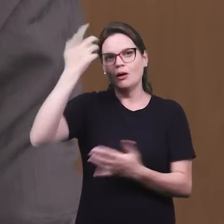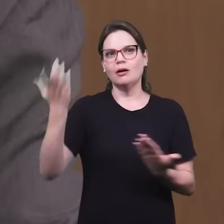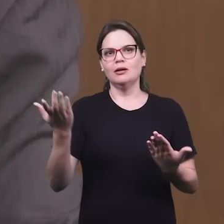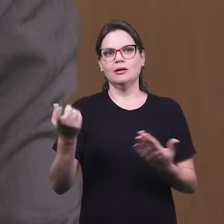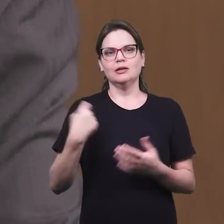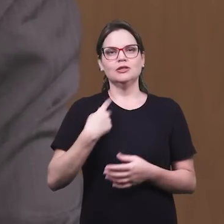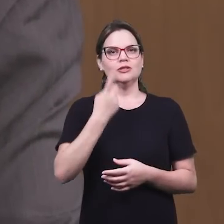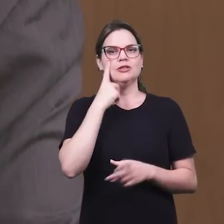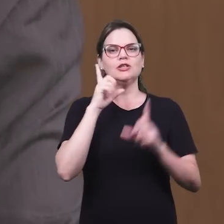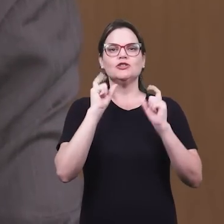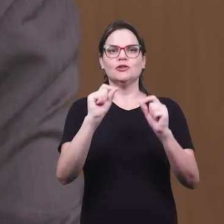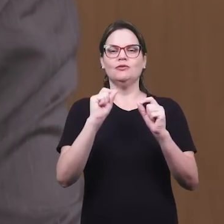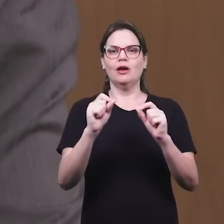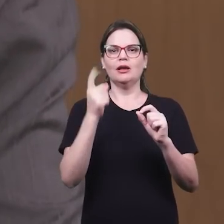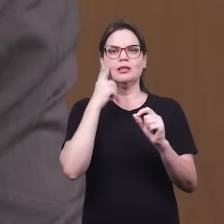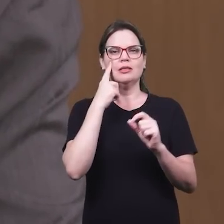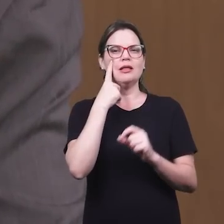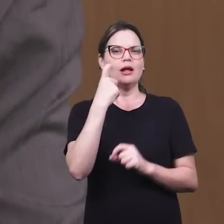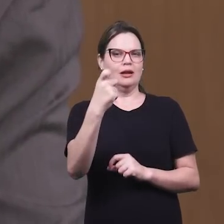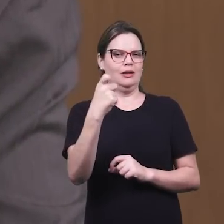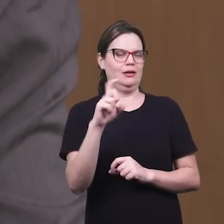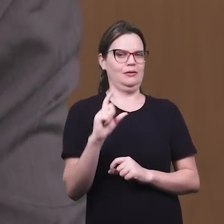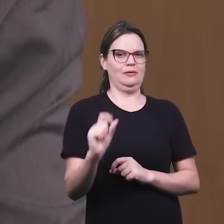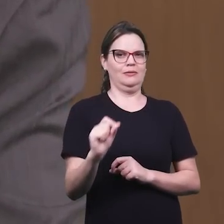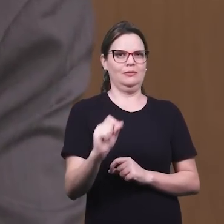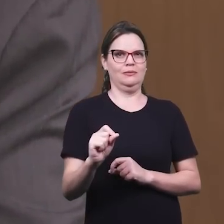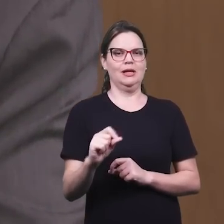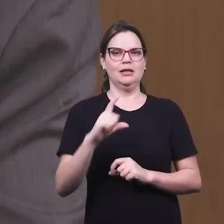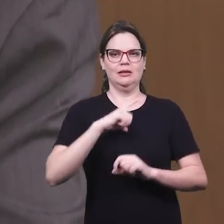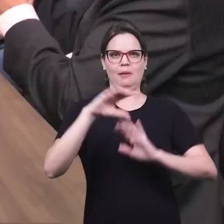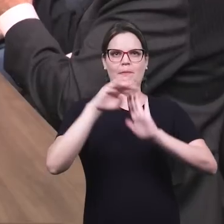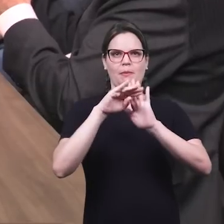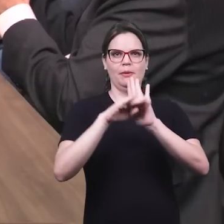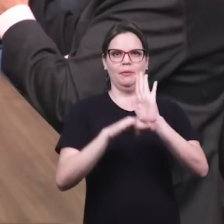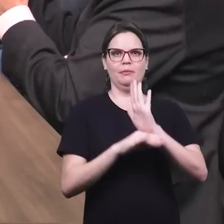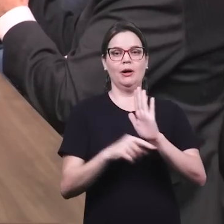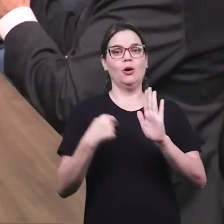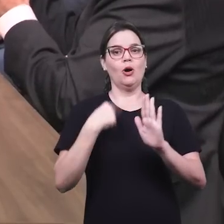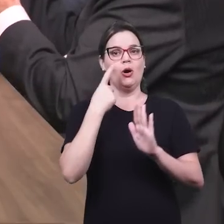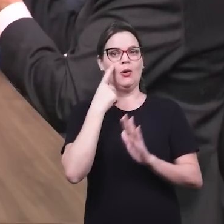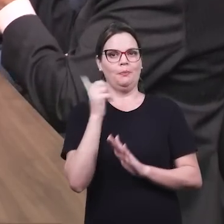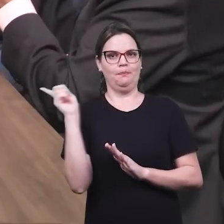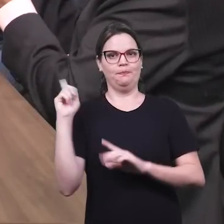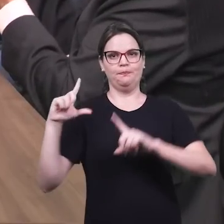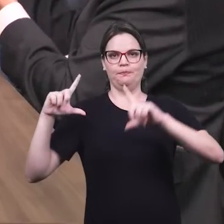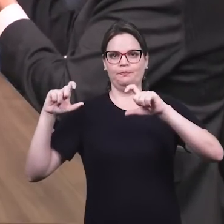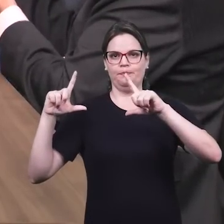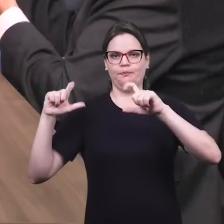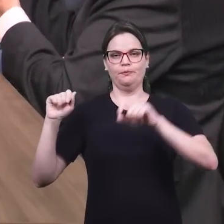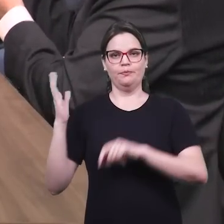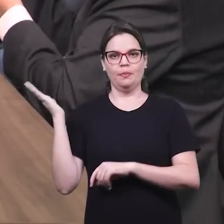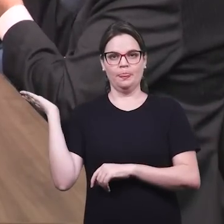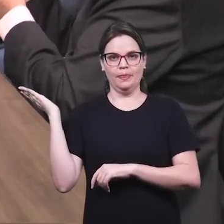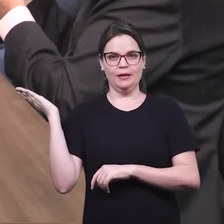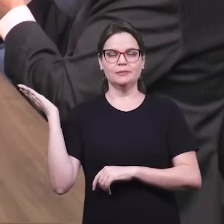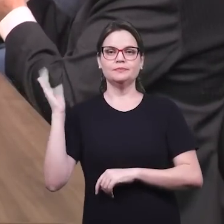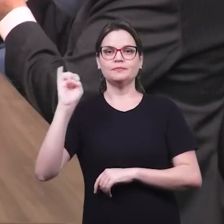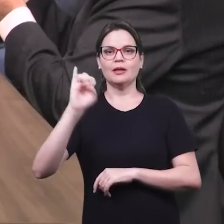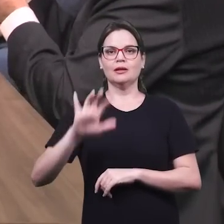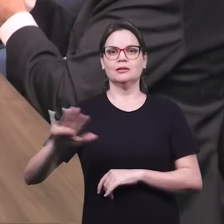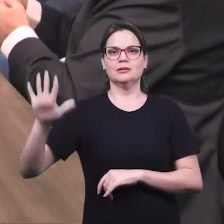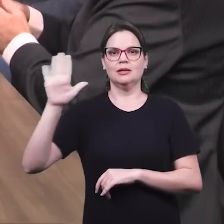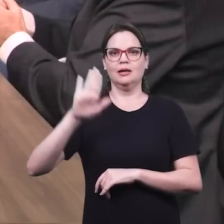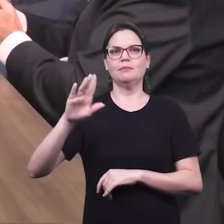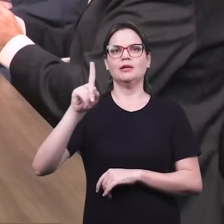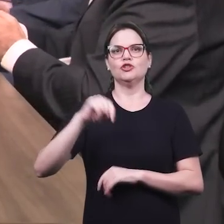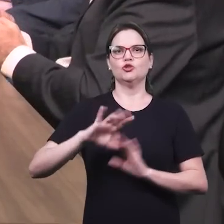um esquema que é interessante, que mostra uma situação. Essa imagem é de